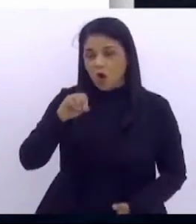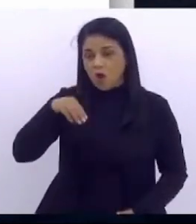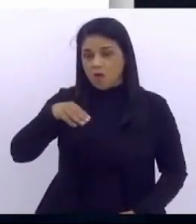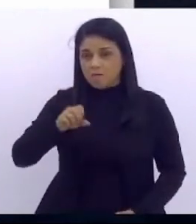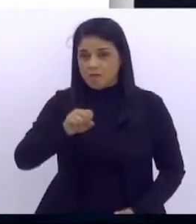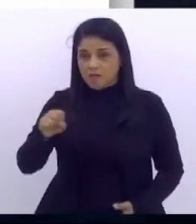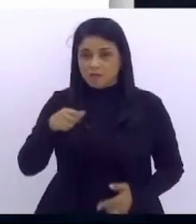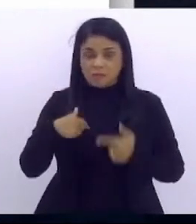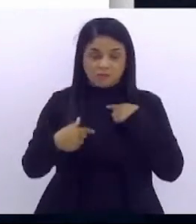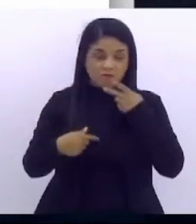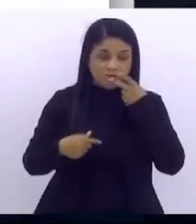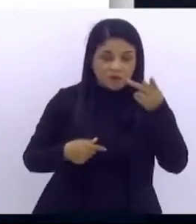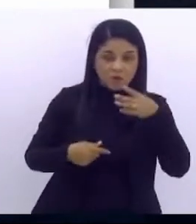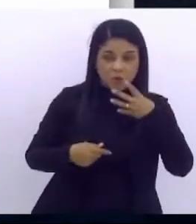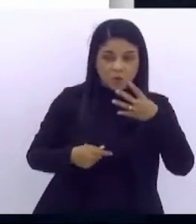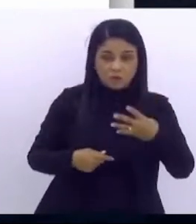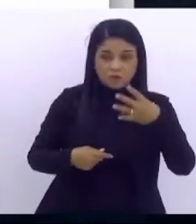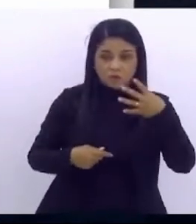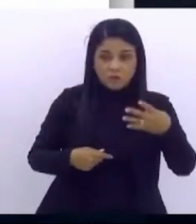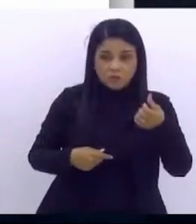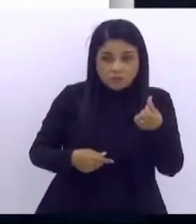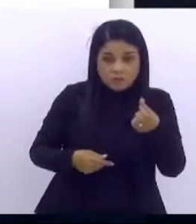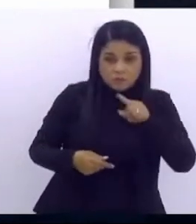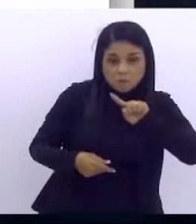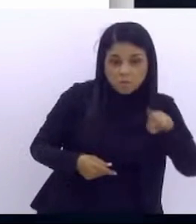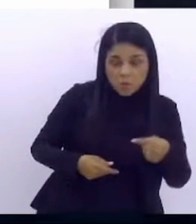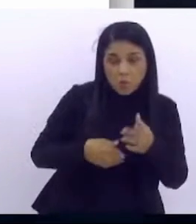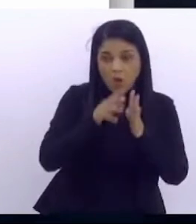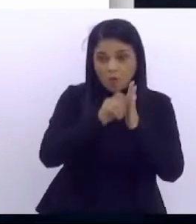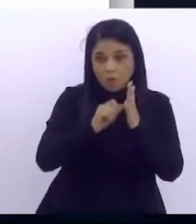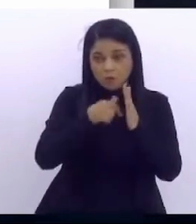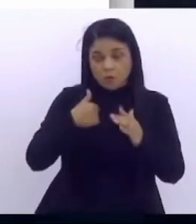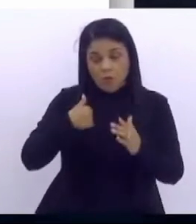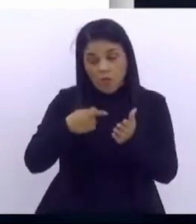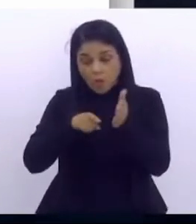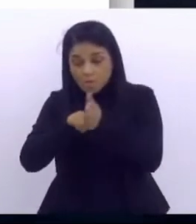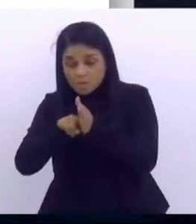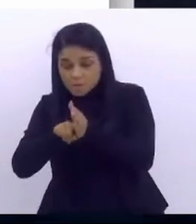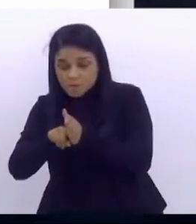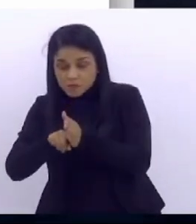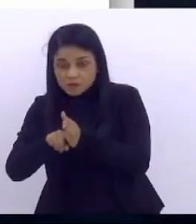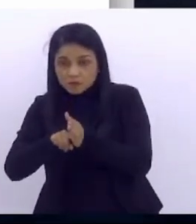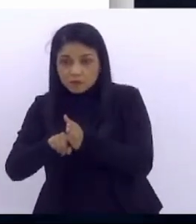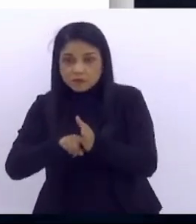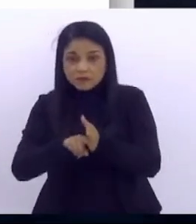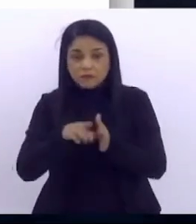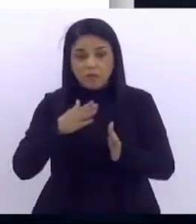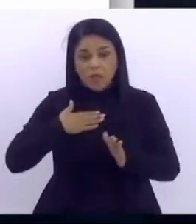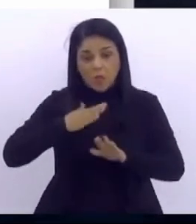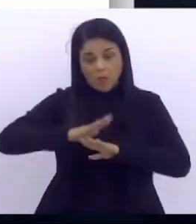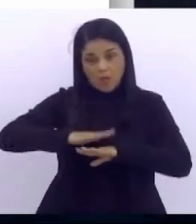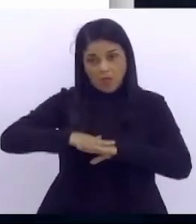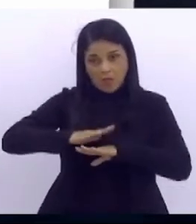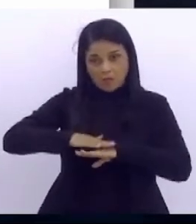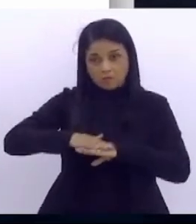OMS diz que é 446 mil. Eu estou pesquisando aqui, no fundo de quintal, e fiz